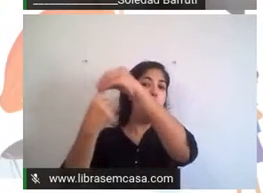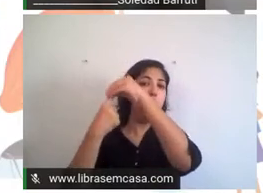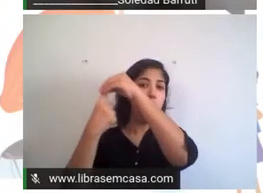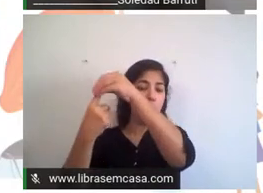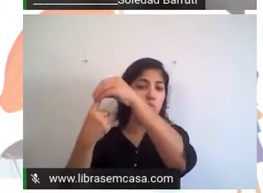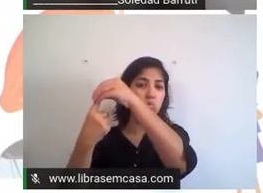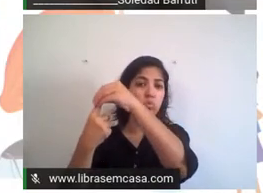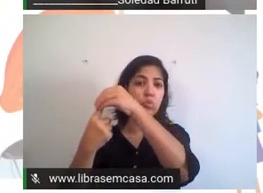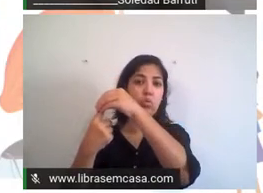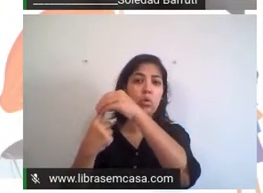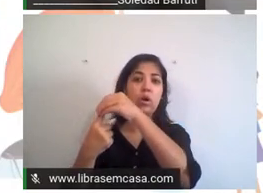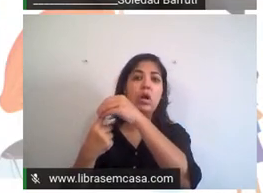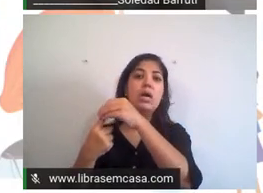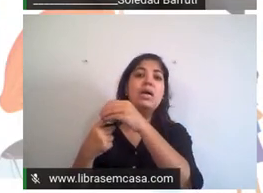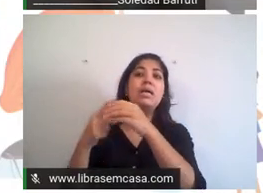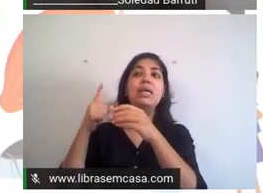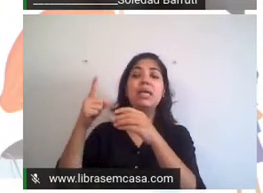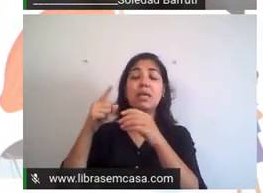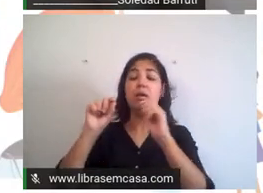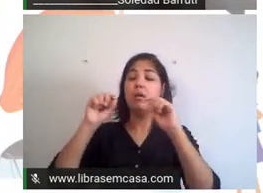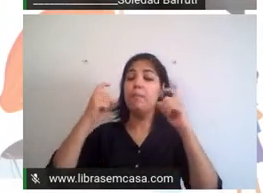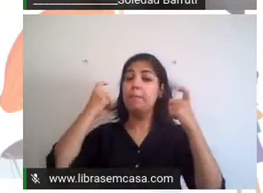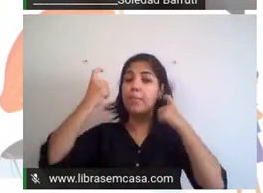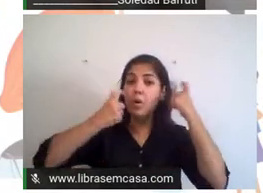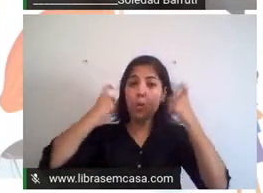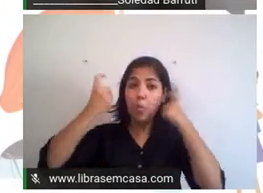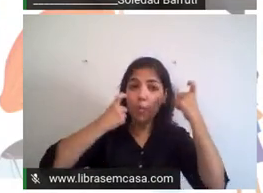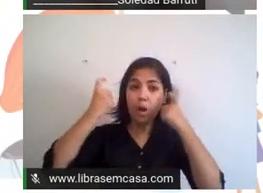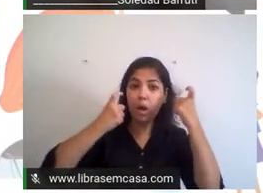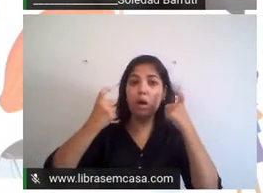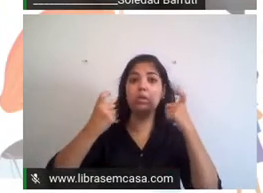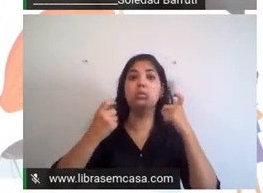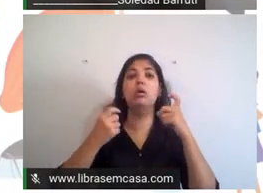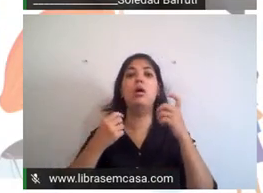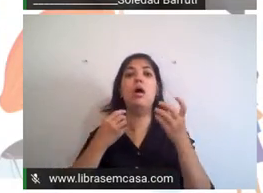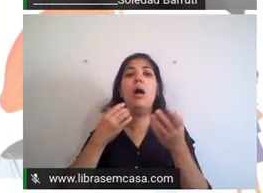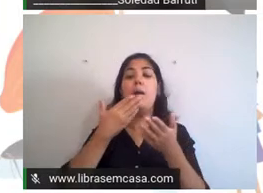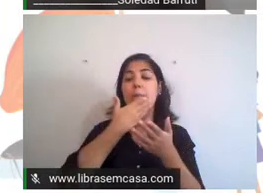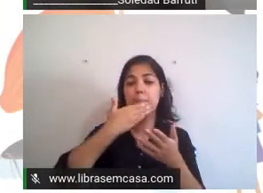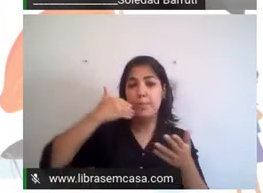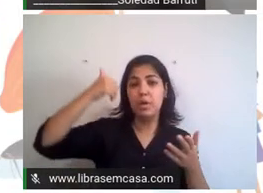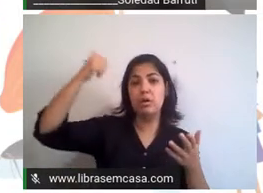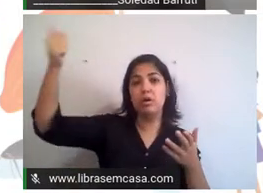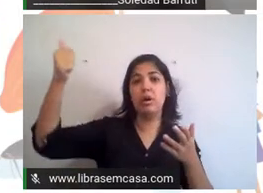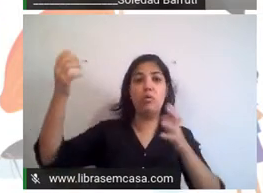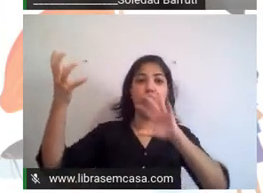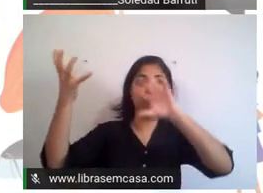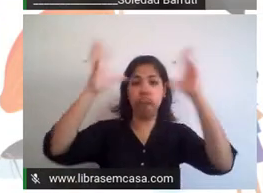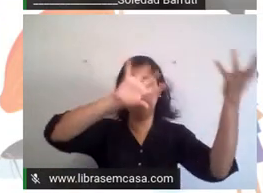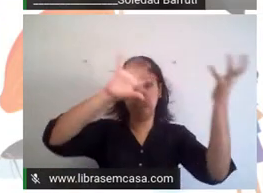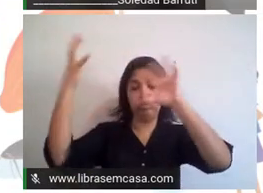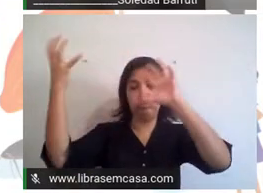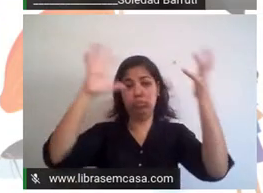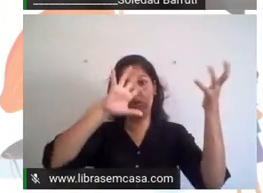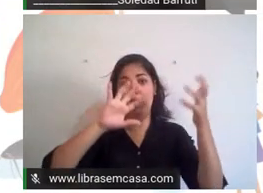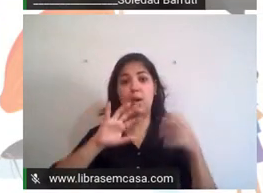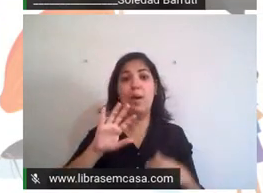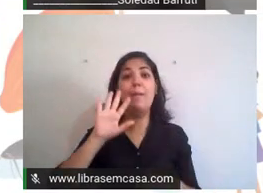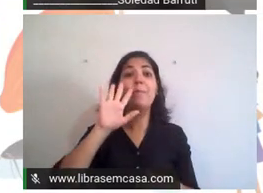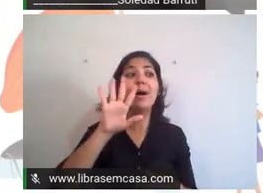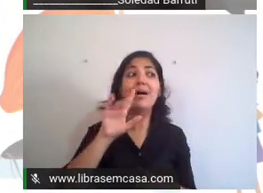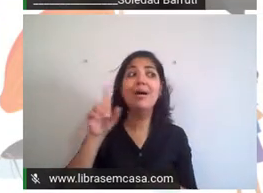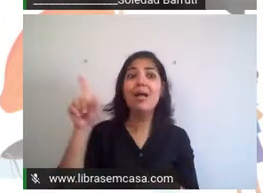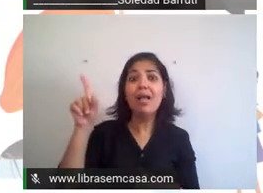está tentando lidar com a questão das mudanças climáticas, né, através da Convenção Climática. Só que tem um detalhe, ela não foi feita para